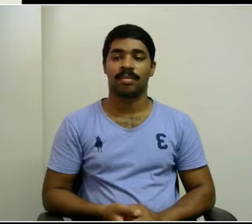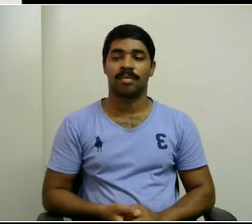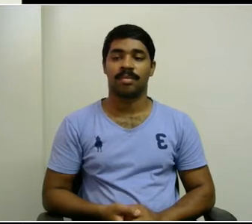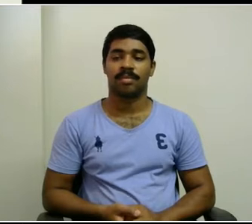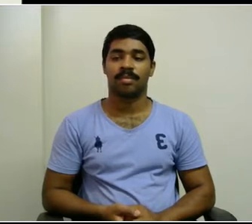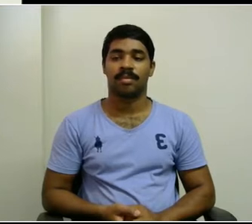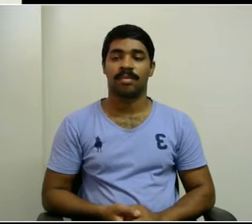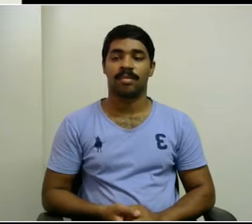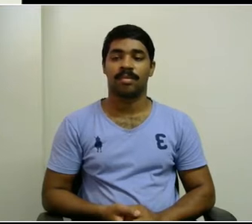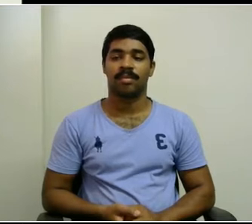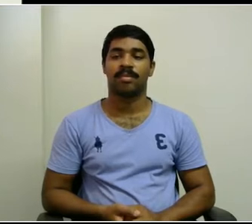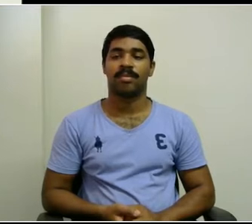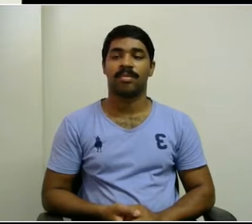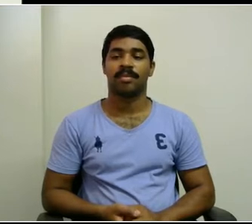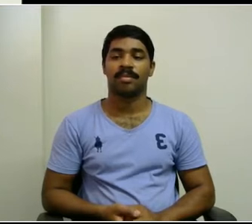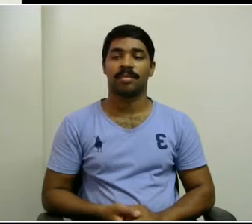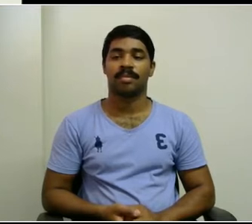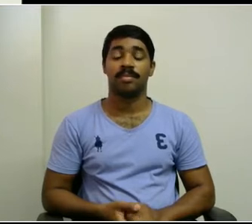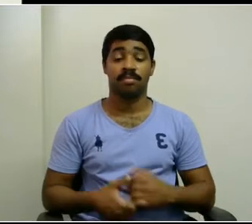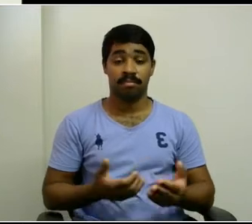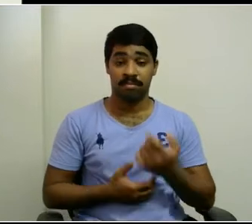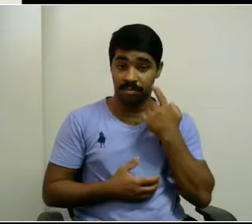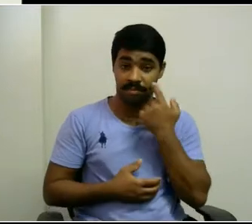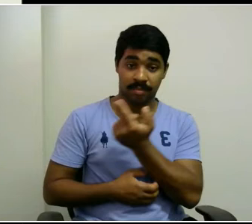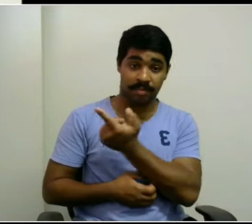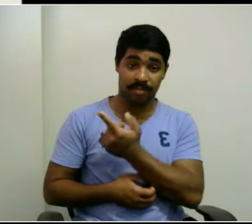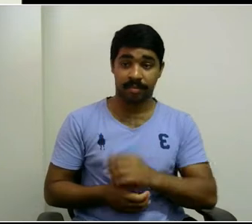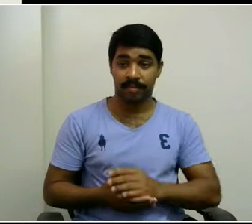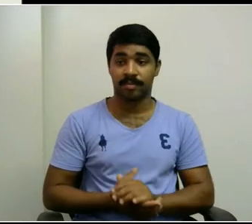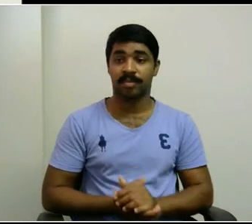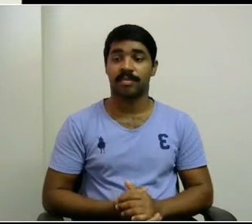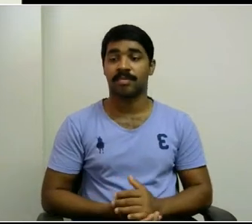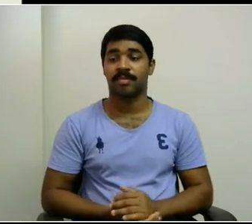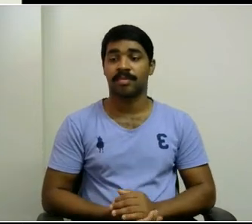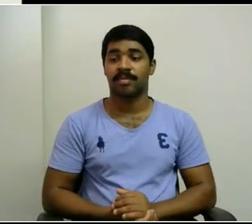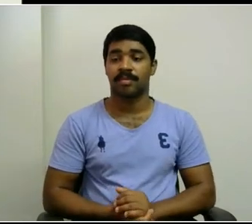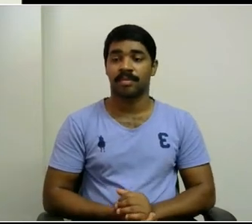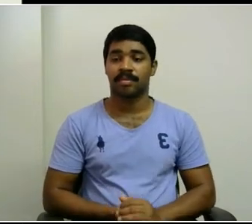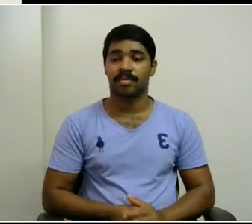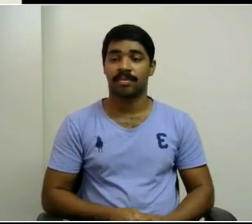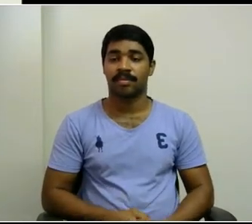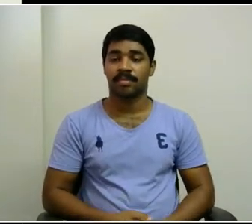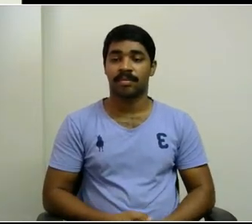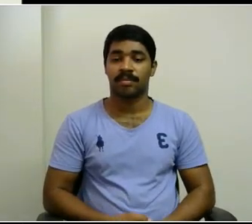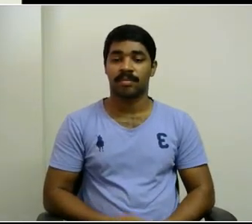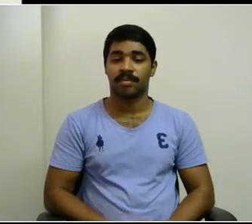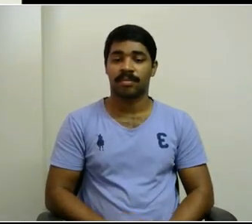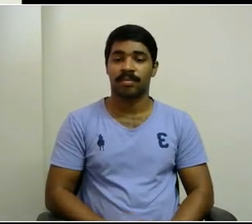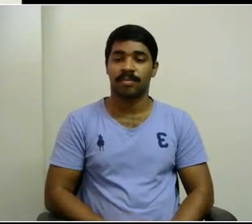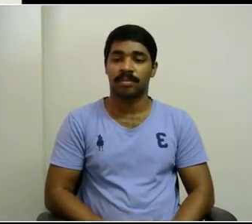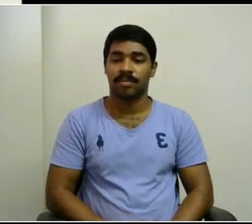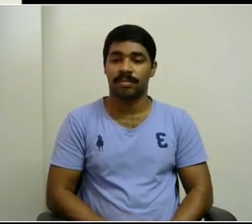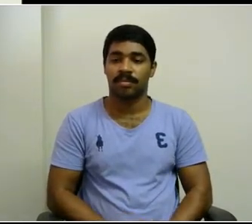x, dividido para 4. Tá? Aí aqui, ó, o 6